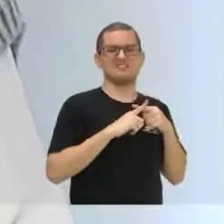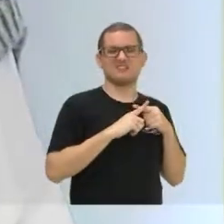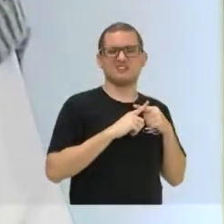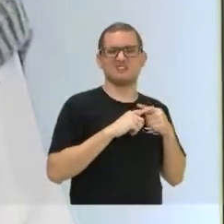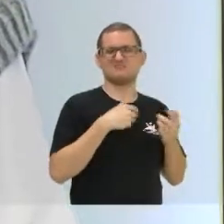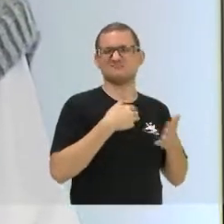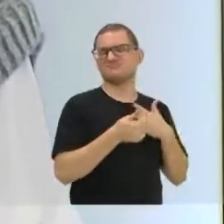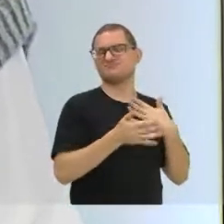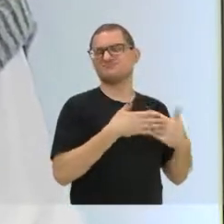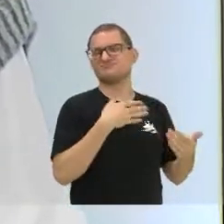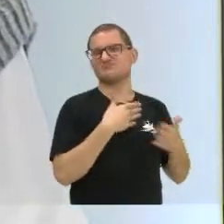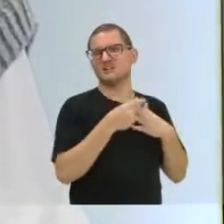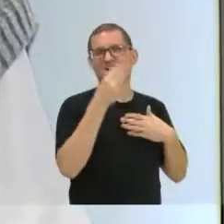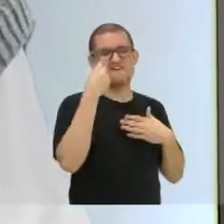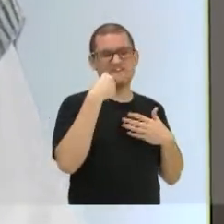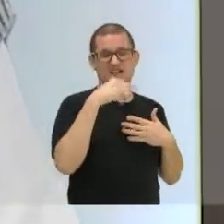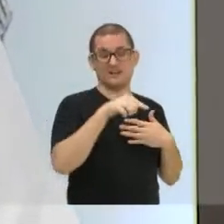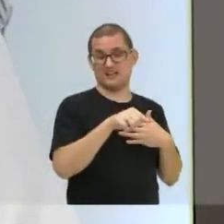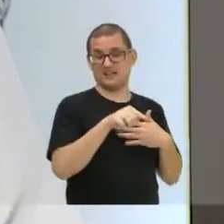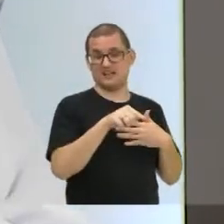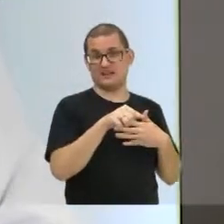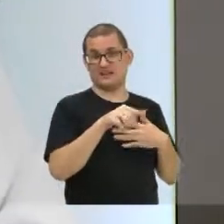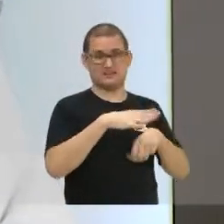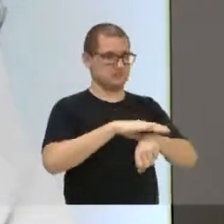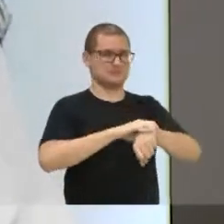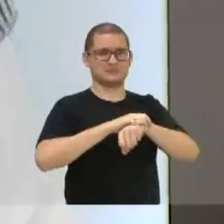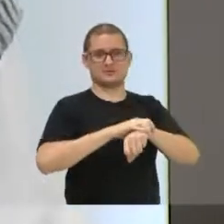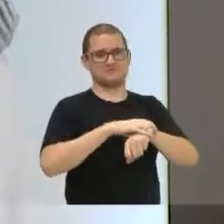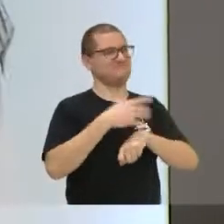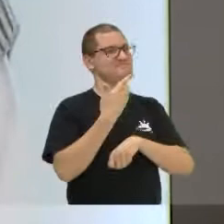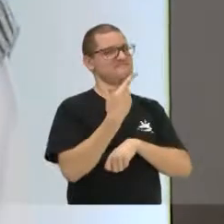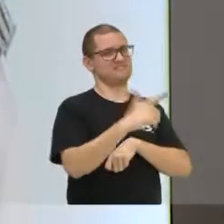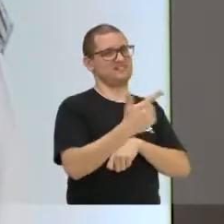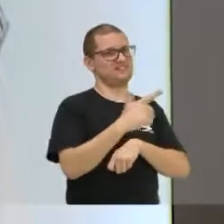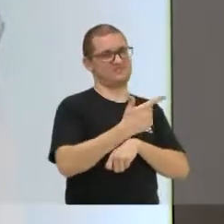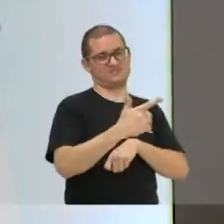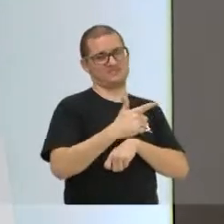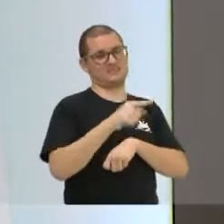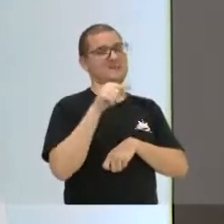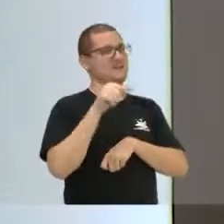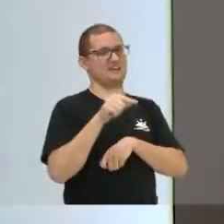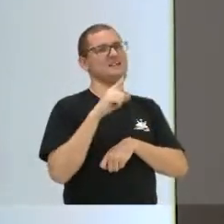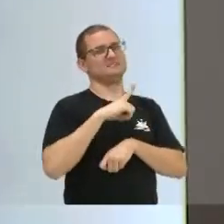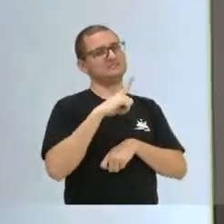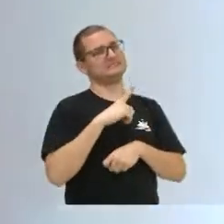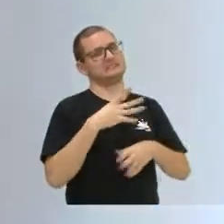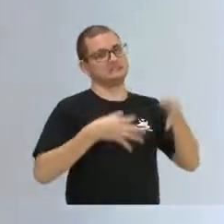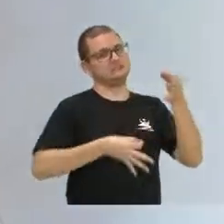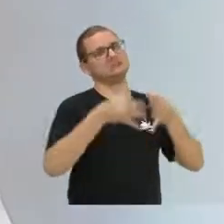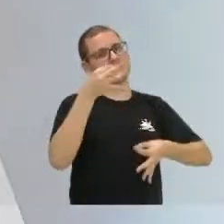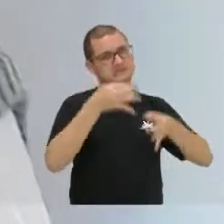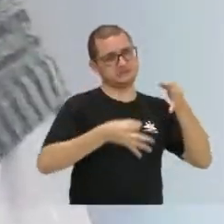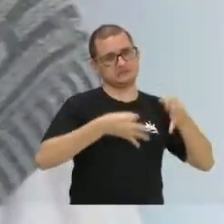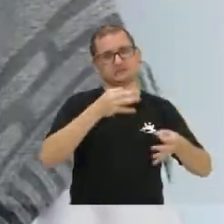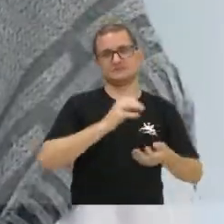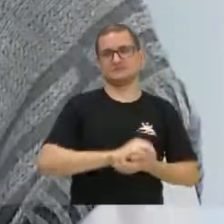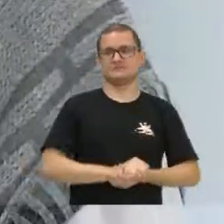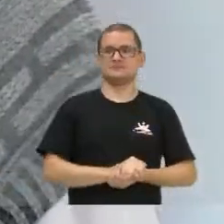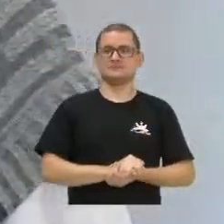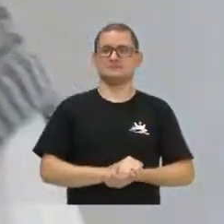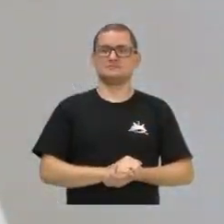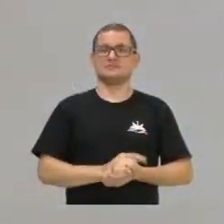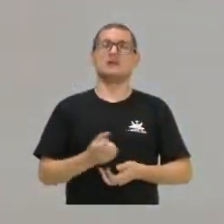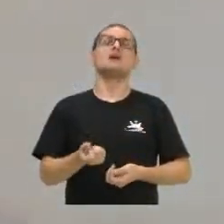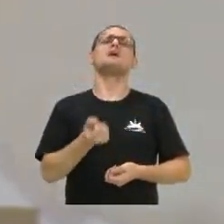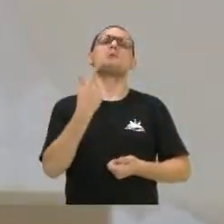e os seja livro de esperança sim mas também não livro de que o julgamento o problema quando